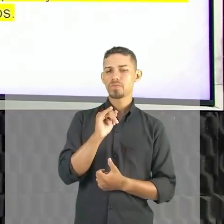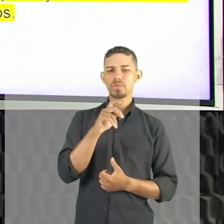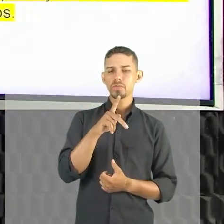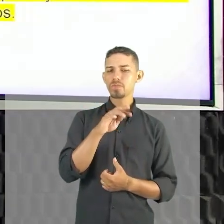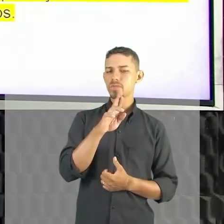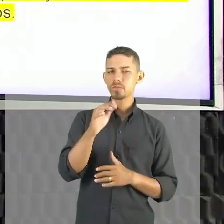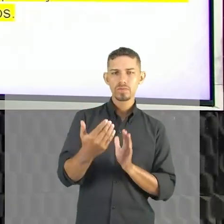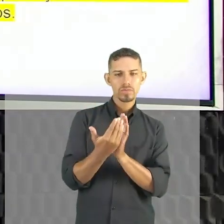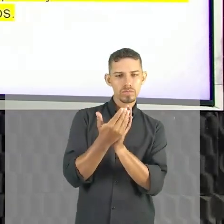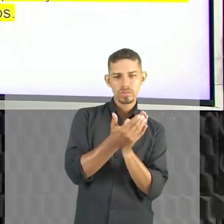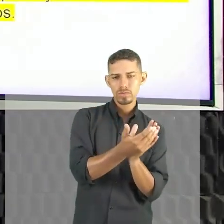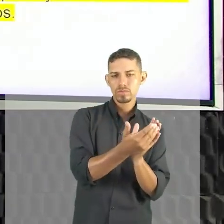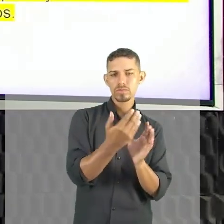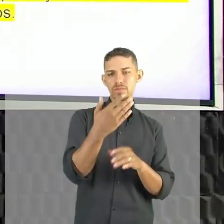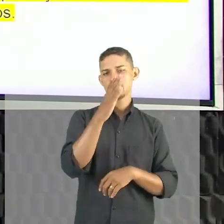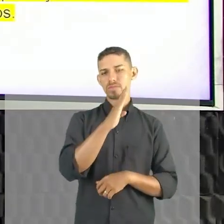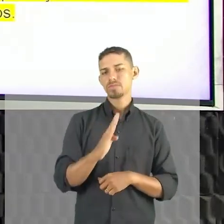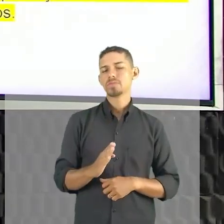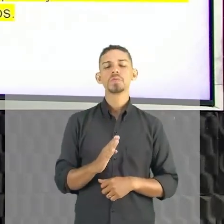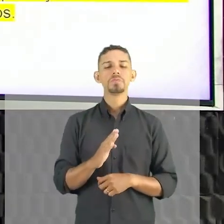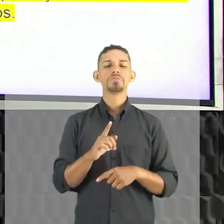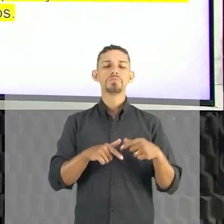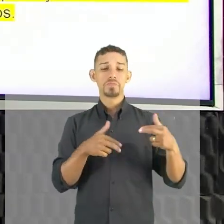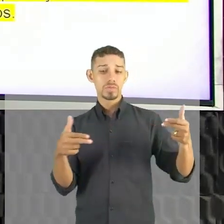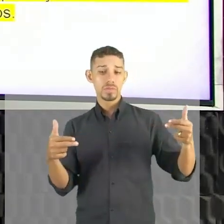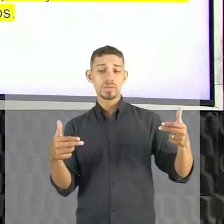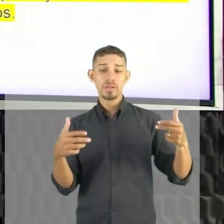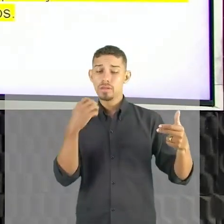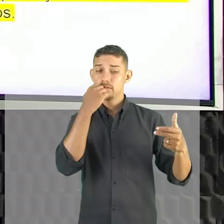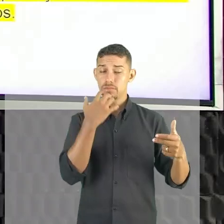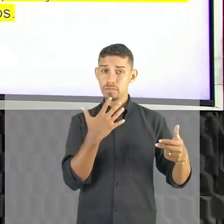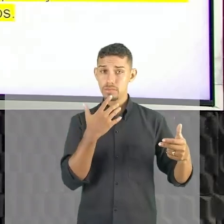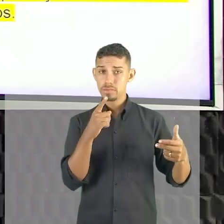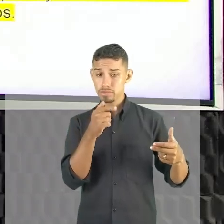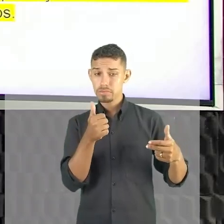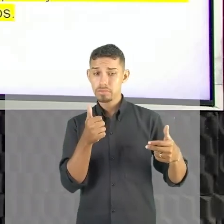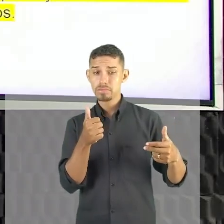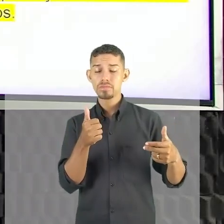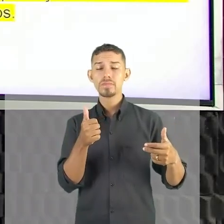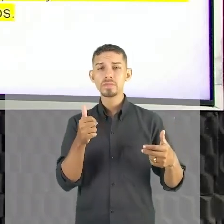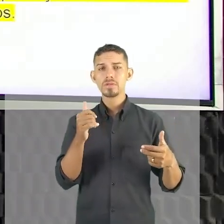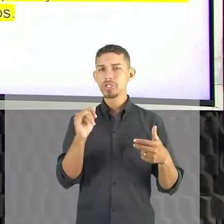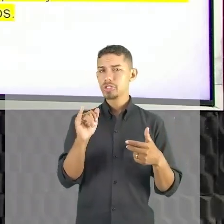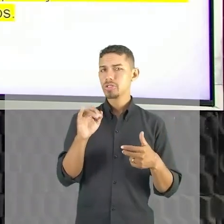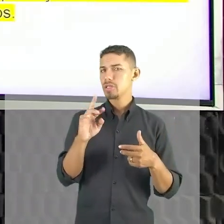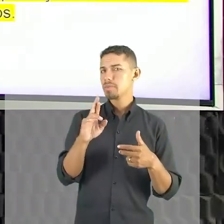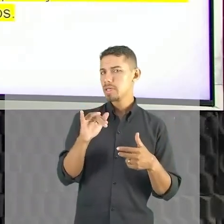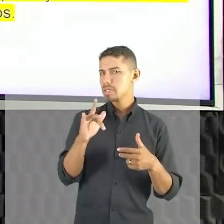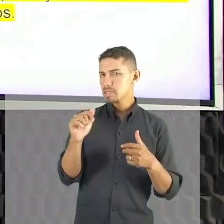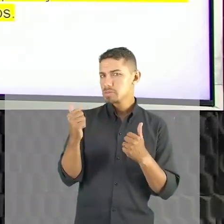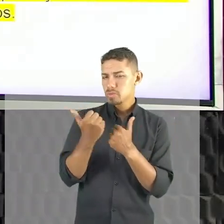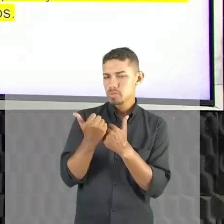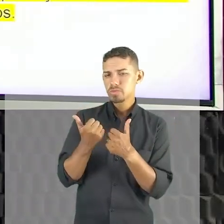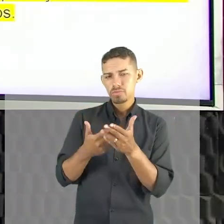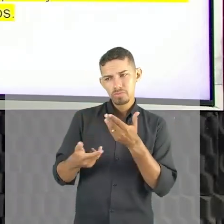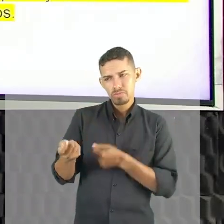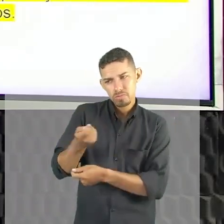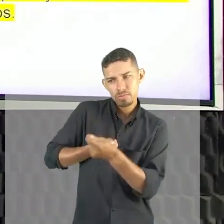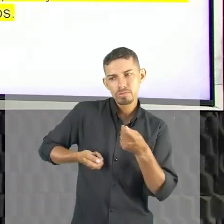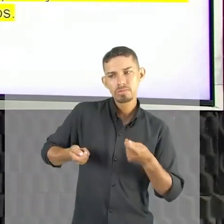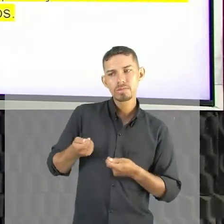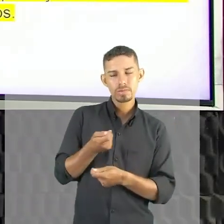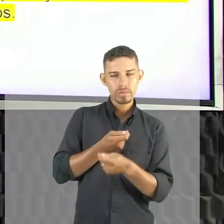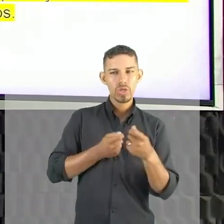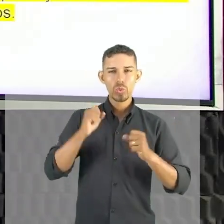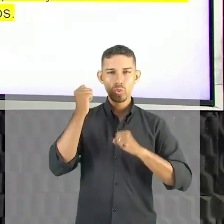e a introdução de cadeias complexas para a produção de matérias-primas e de bens intermediários. Isso, de fato, era a indústria brasileira no